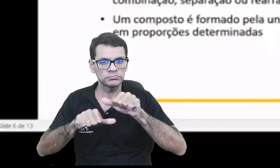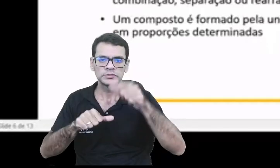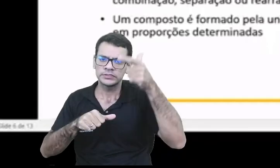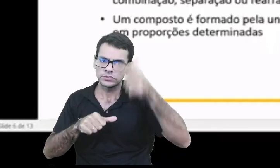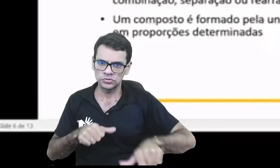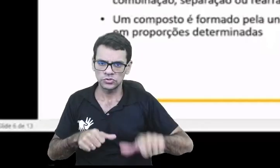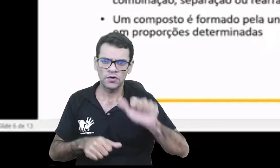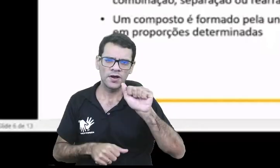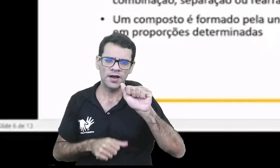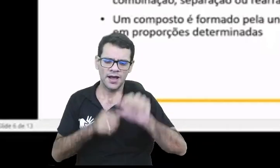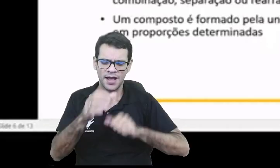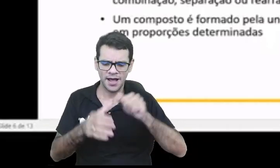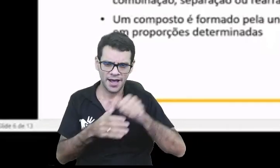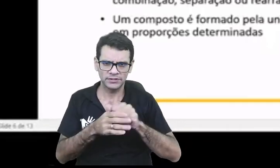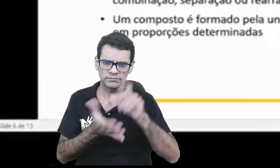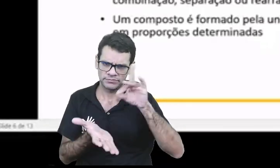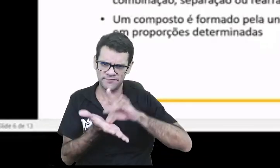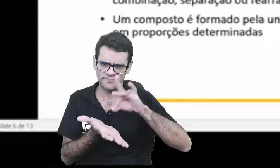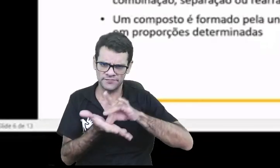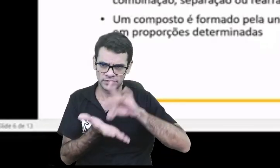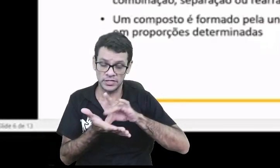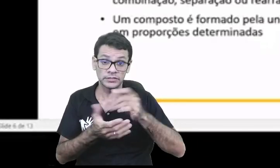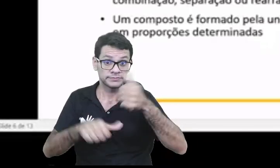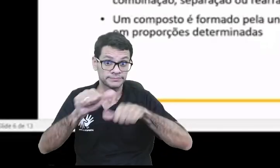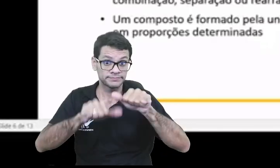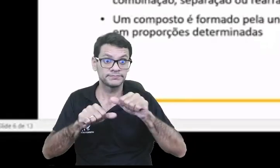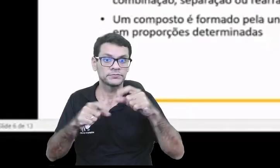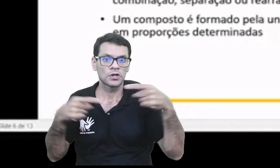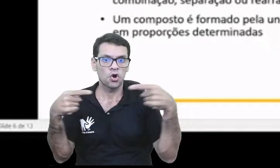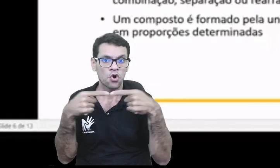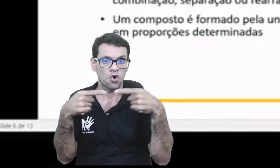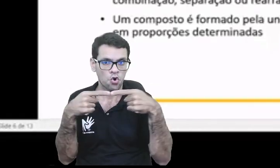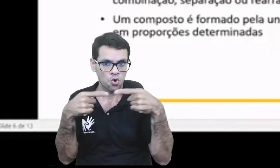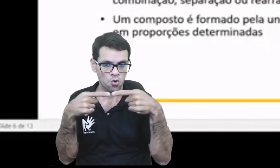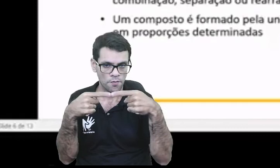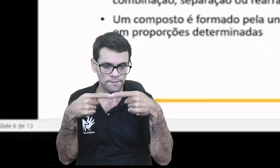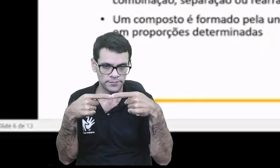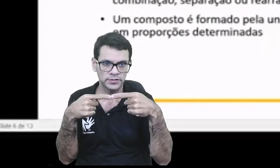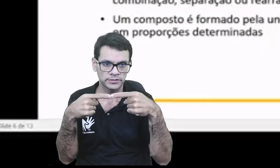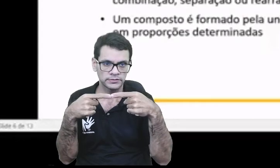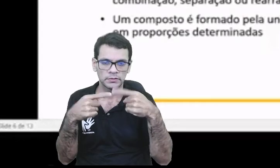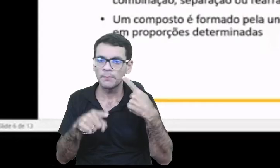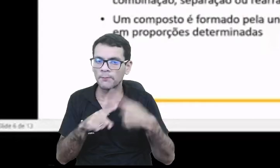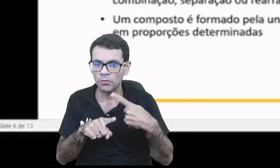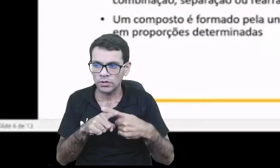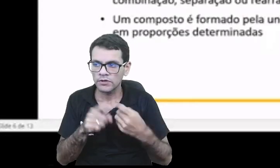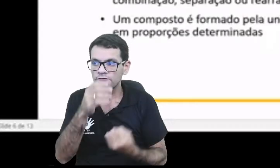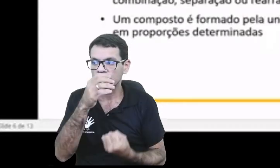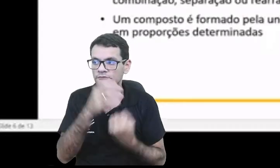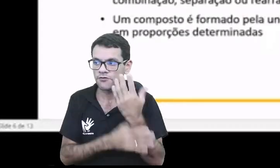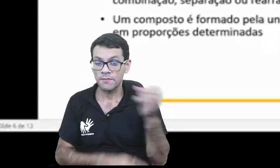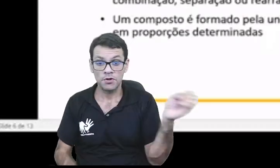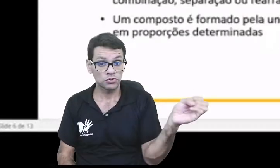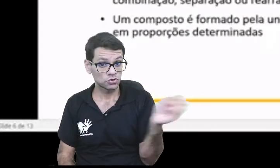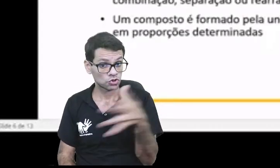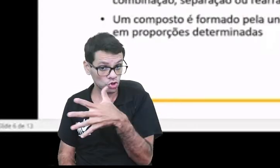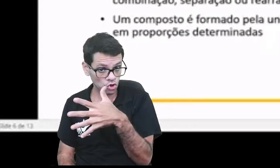é a reação química propriamente dita, né? Então, eles se combinam, né, para formar